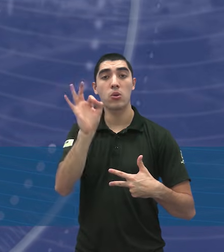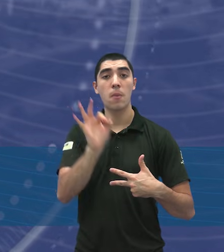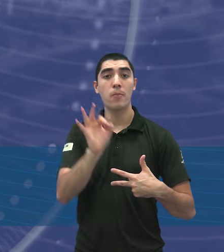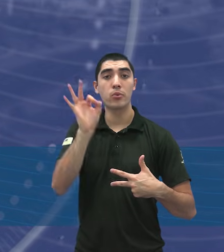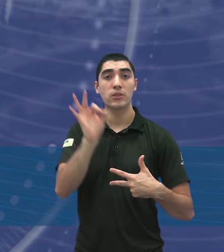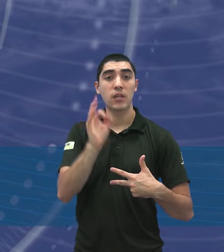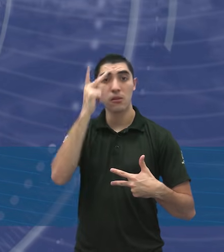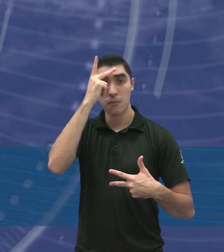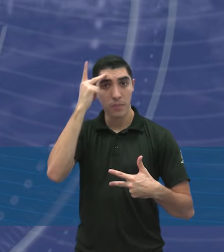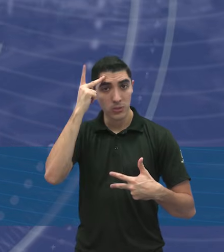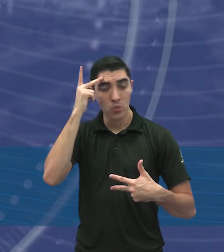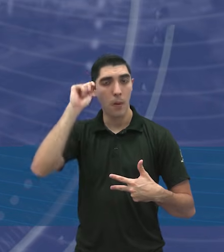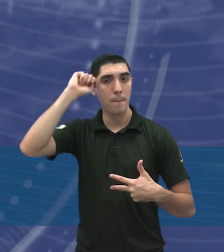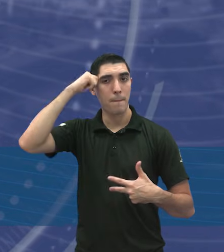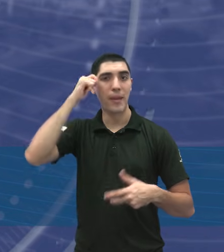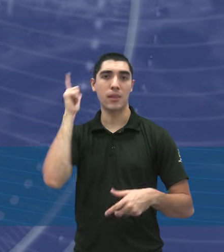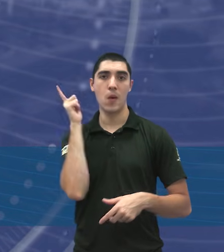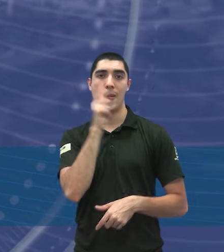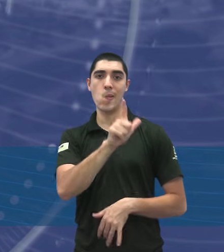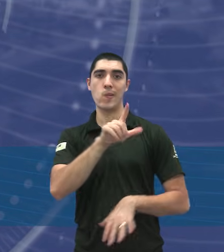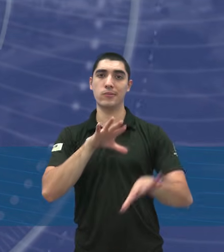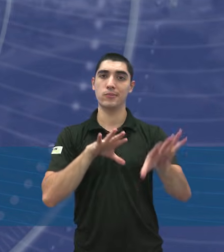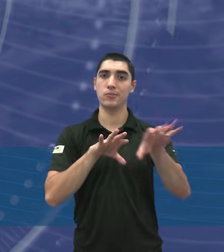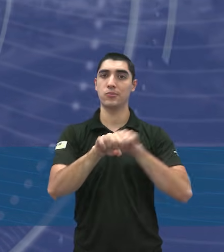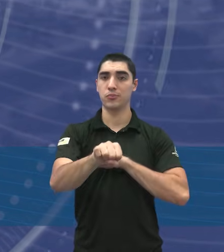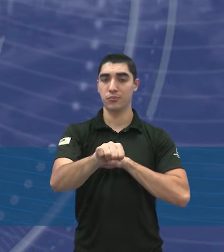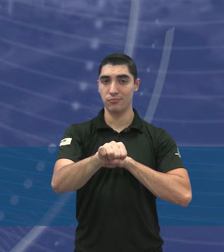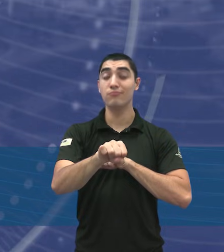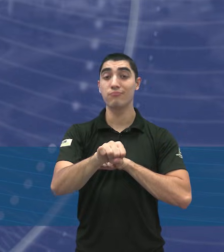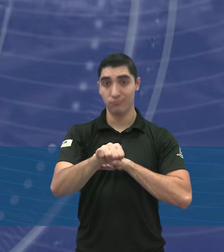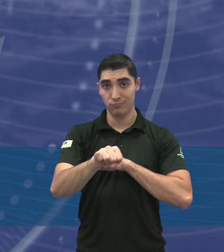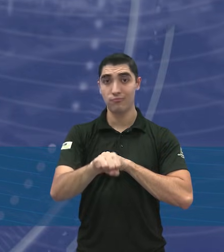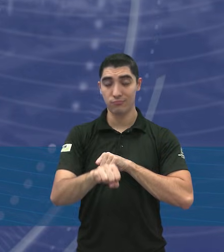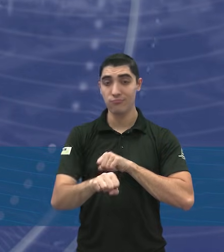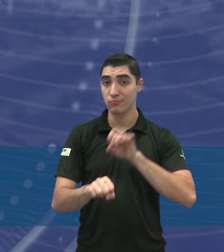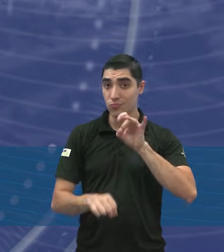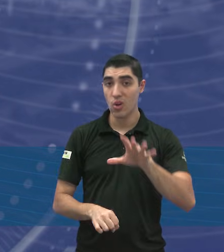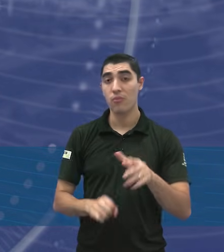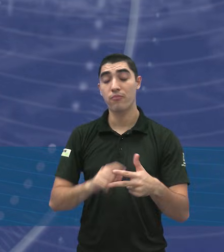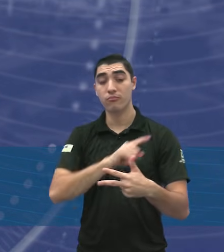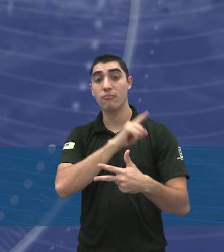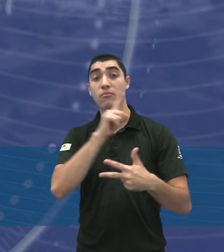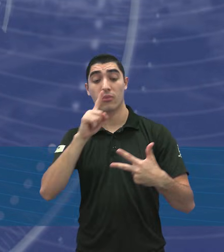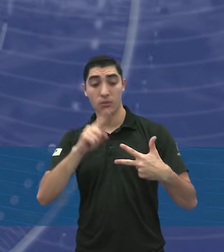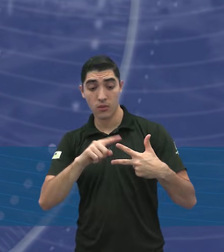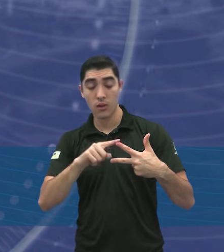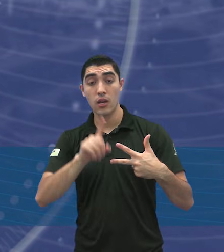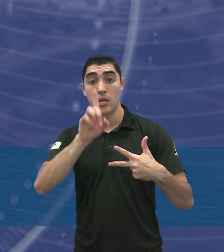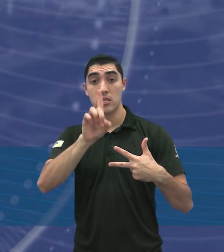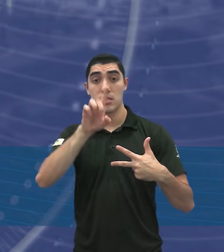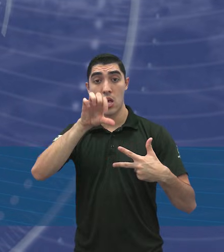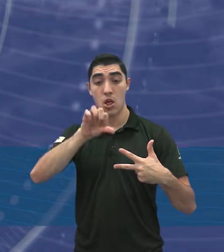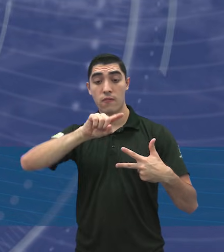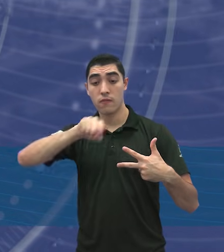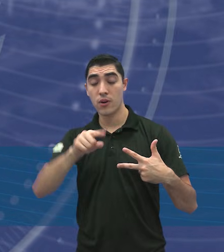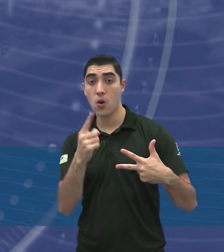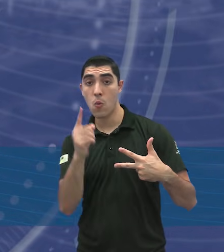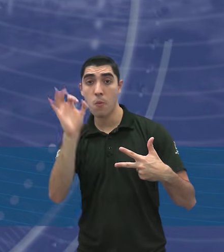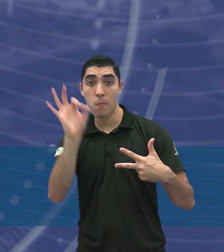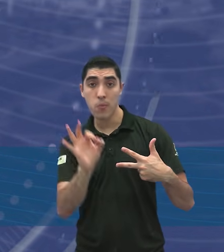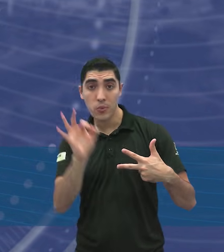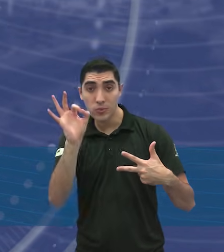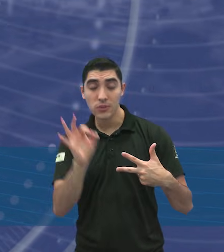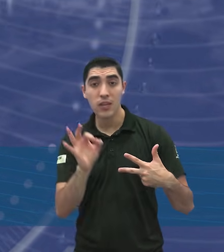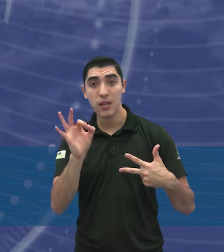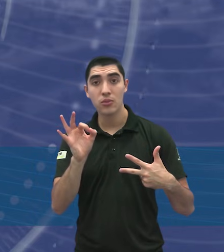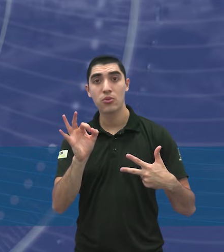2,8% das pessoas pretas estão, né, nesses cursos, e 19,1% das